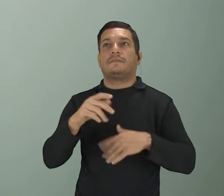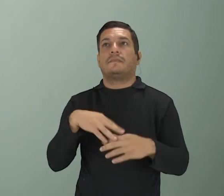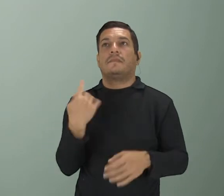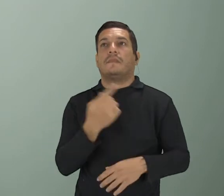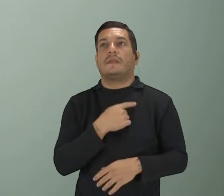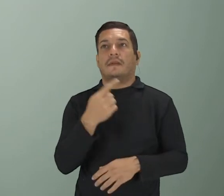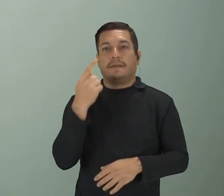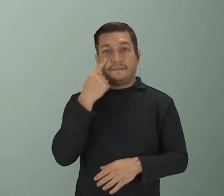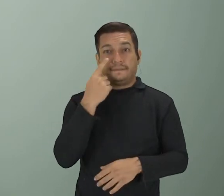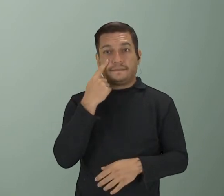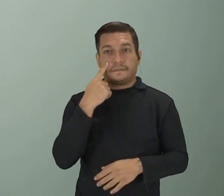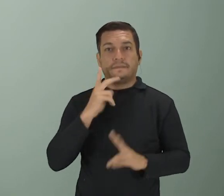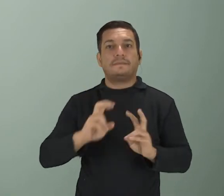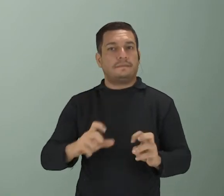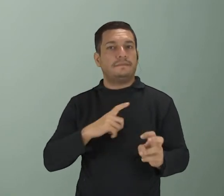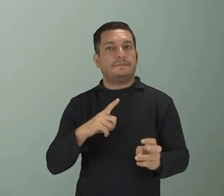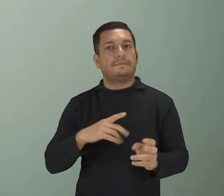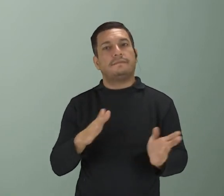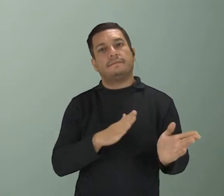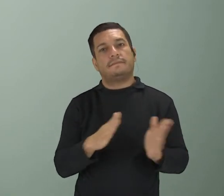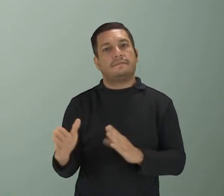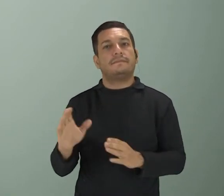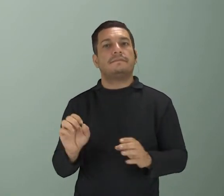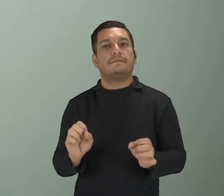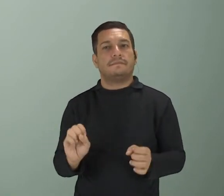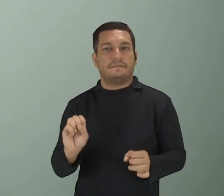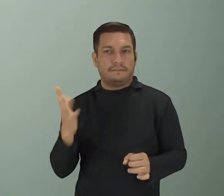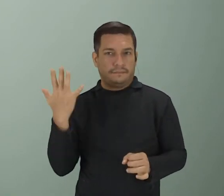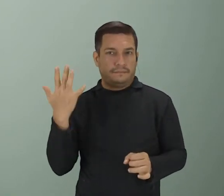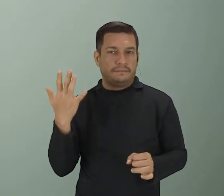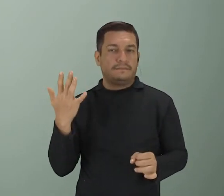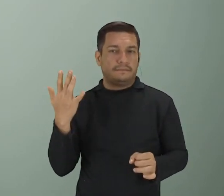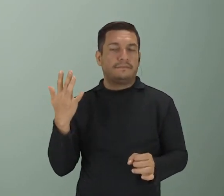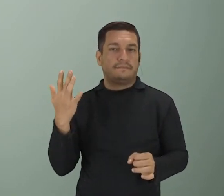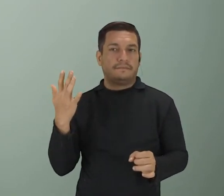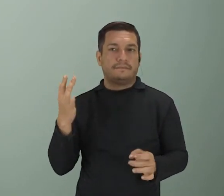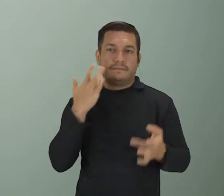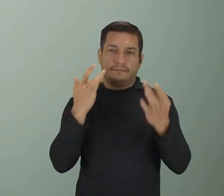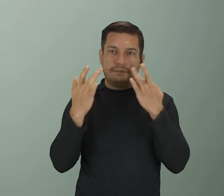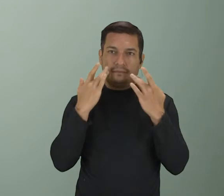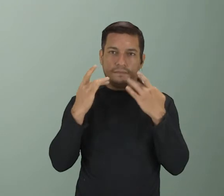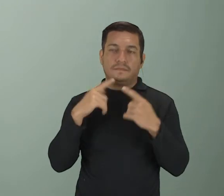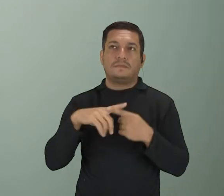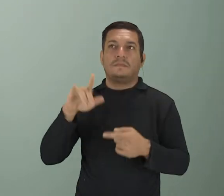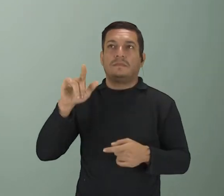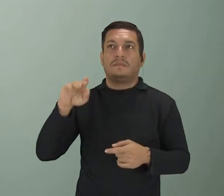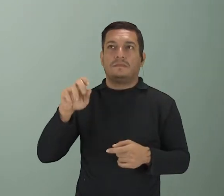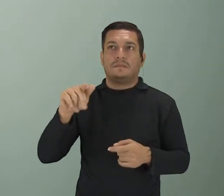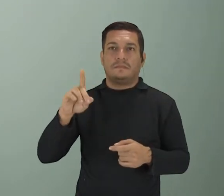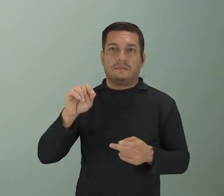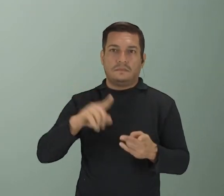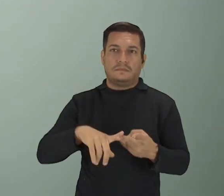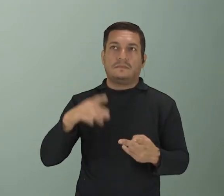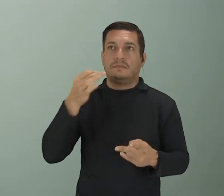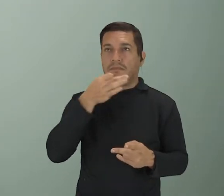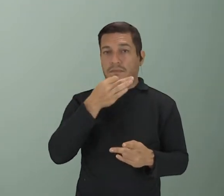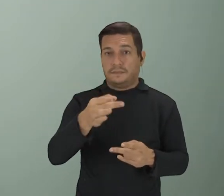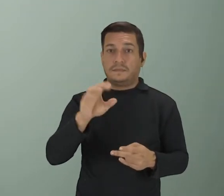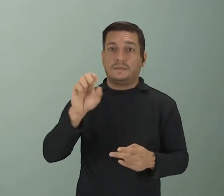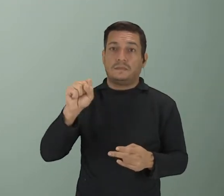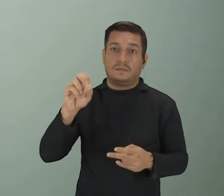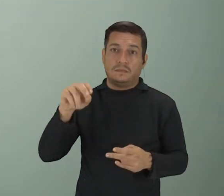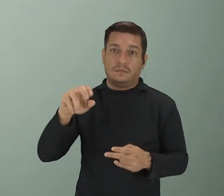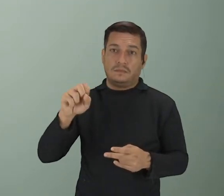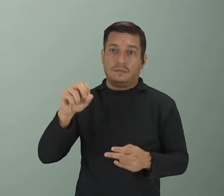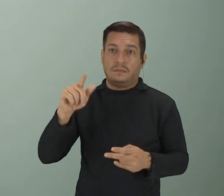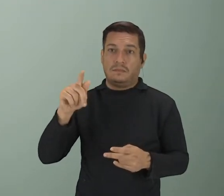nós conferimos para a existência de um espetáculo, né? Para que tudo aconteça. O iluminador, o